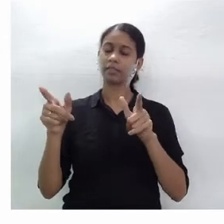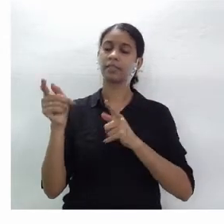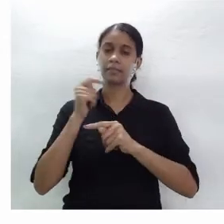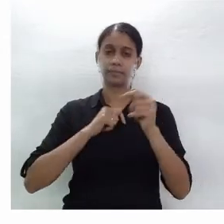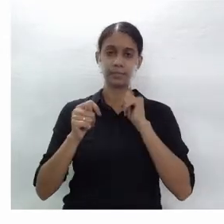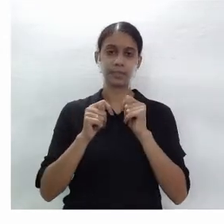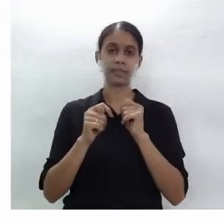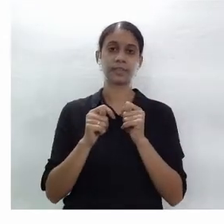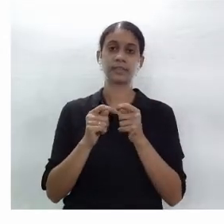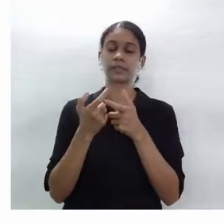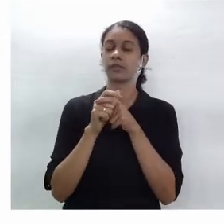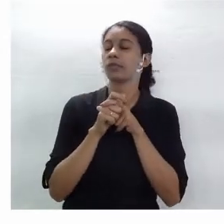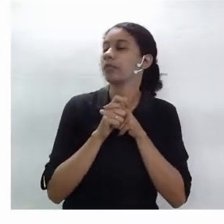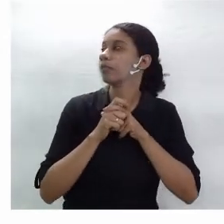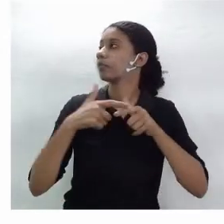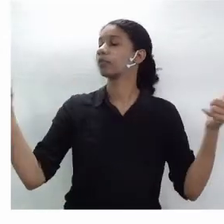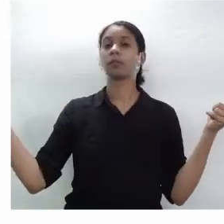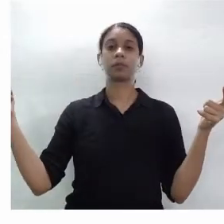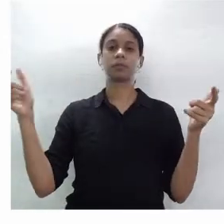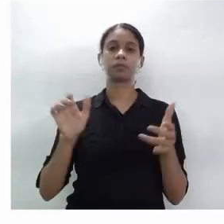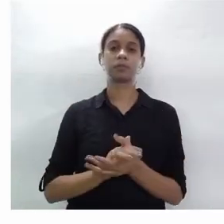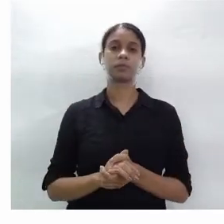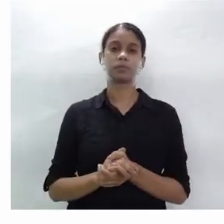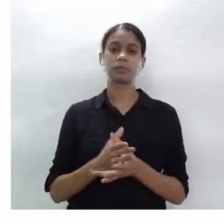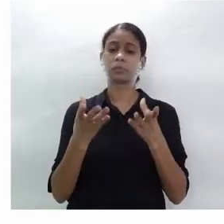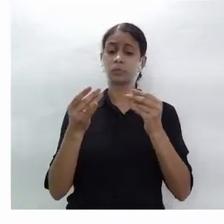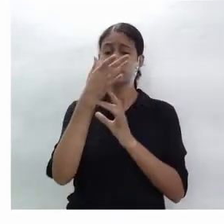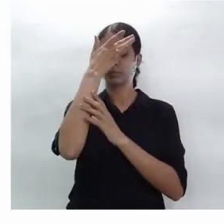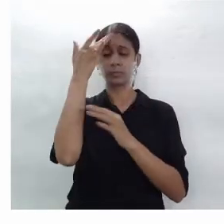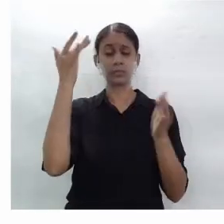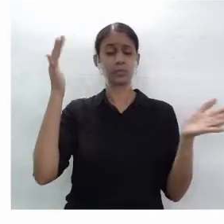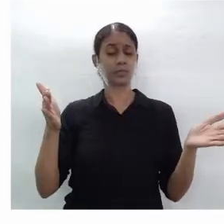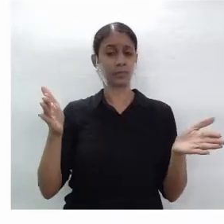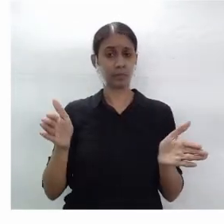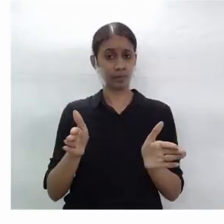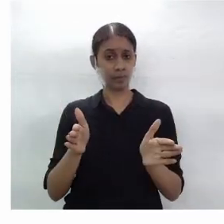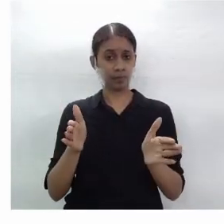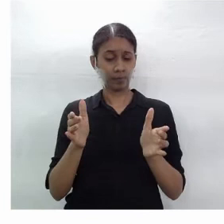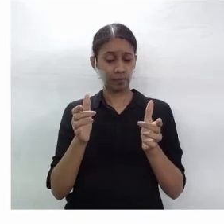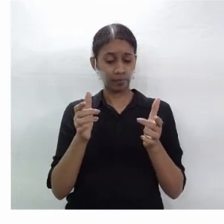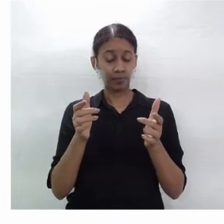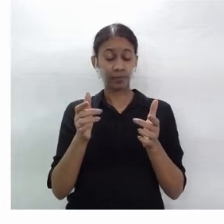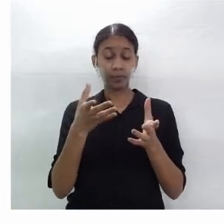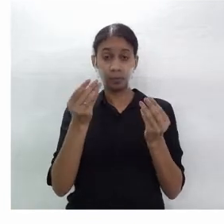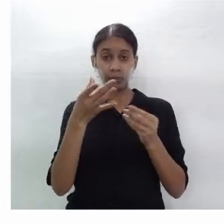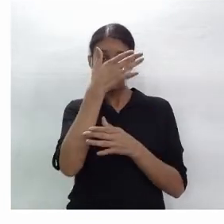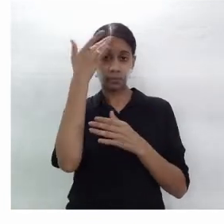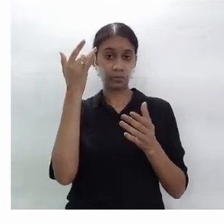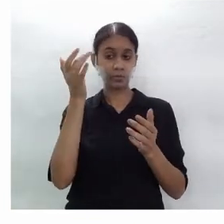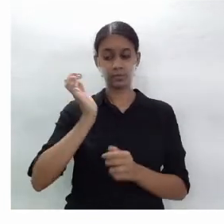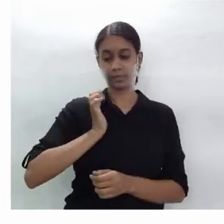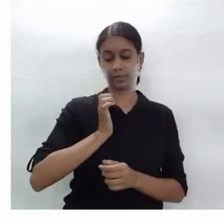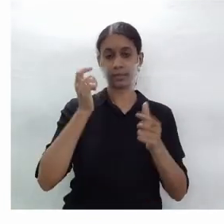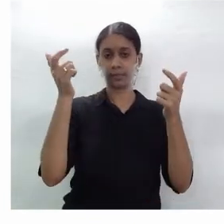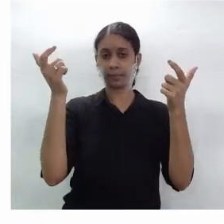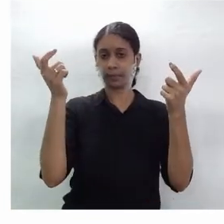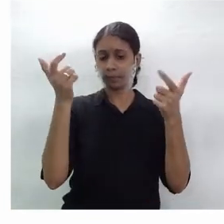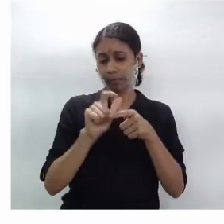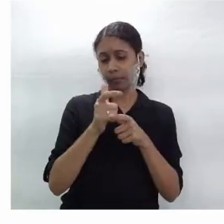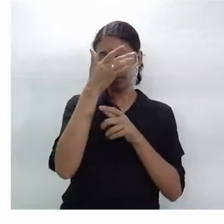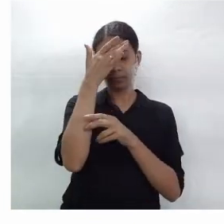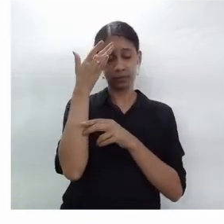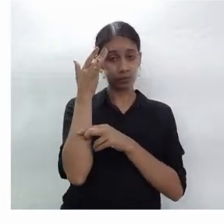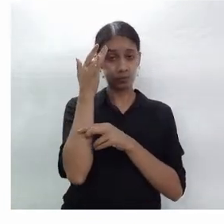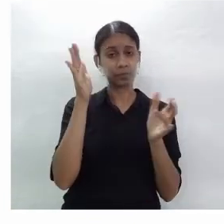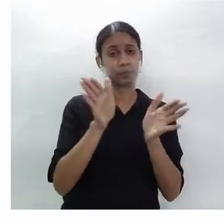são gritantes. Uma pequena parcela muito rica e a grande maioria muito pobre. Mas lá na África, como está mostrando ali, a população, a